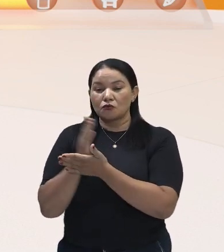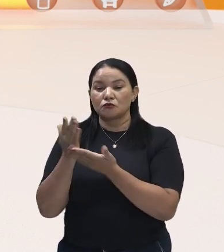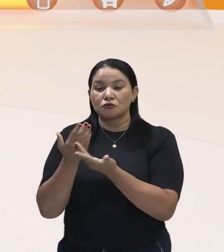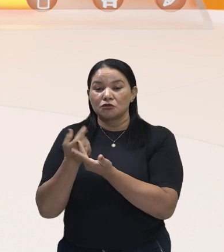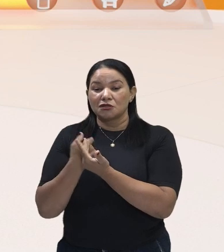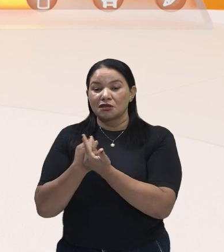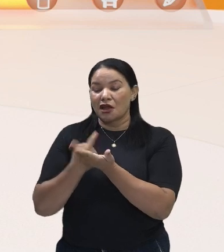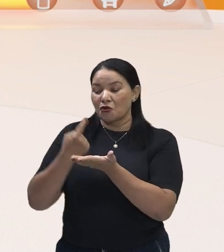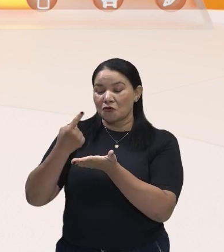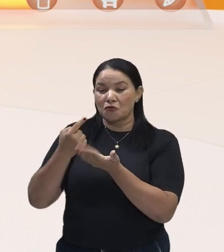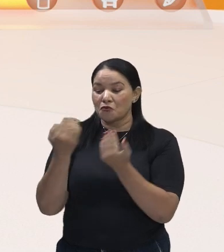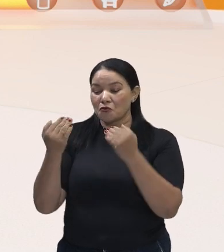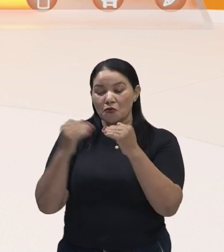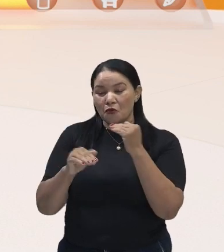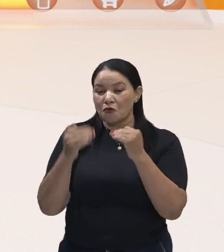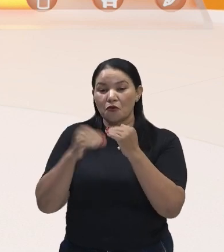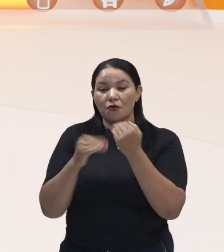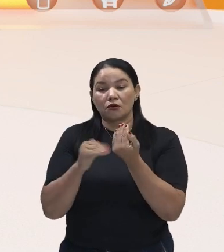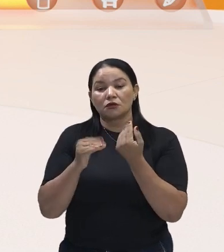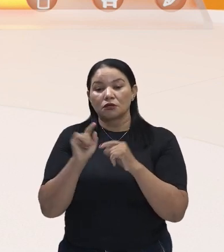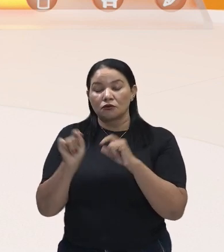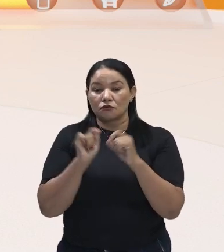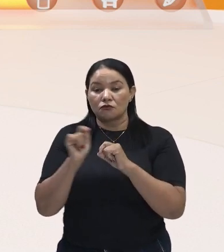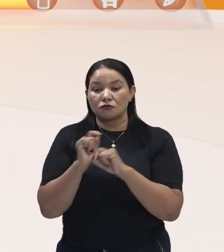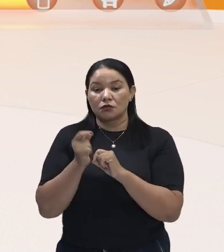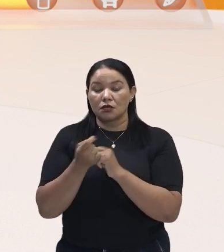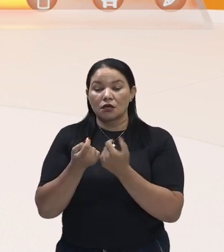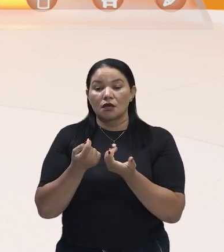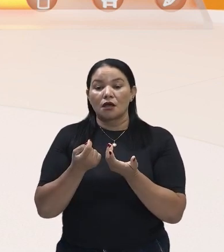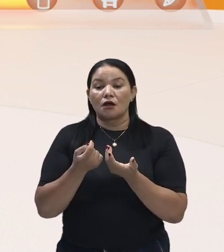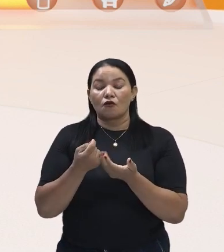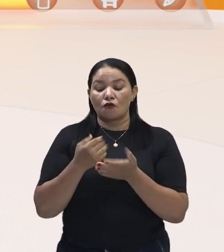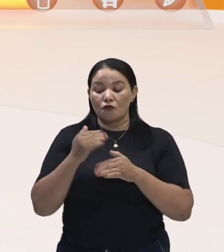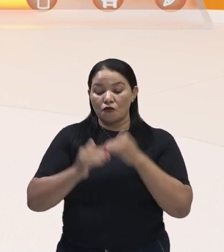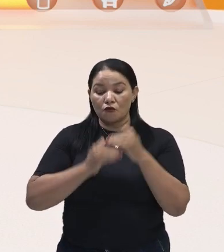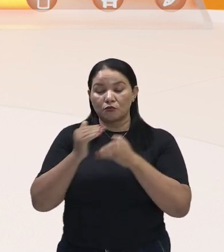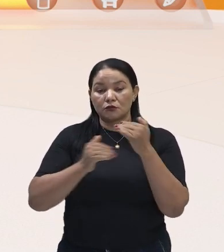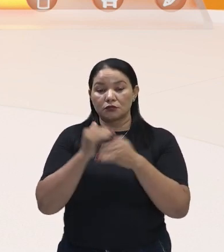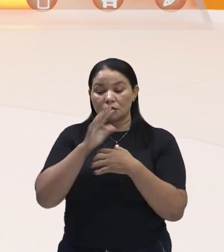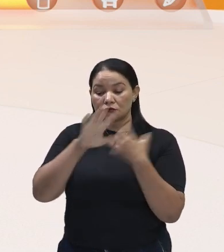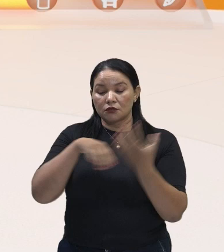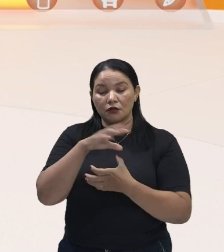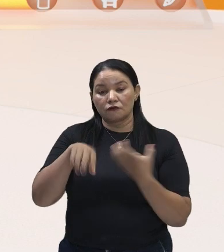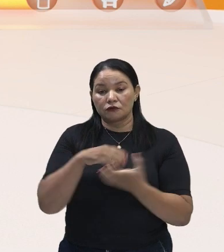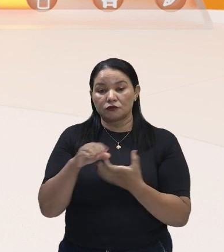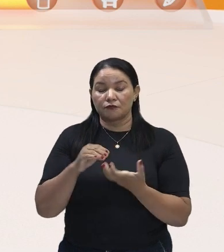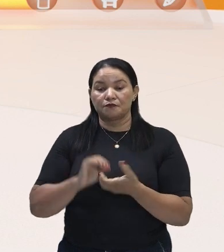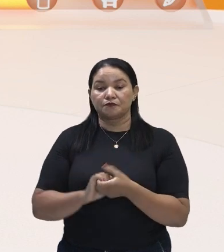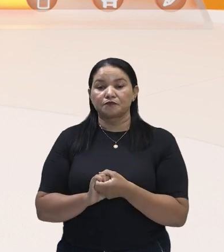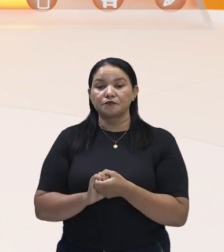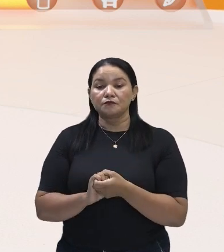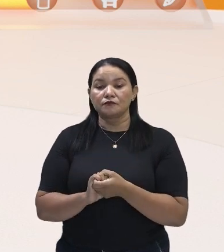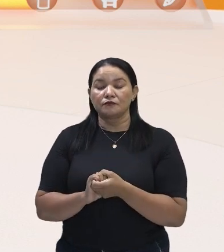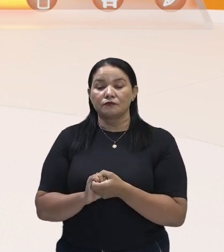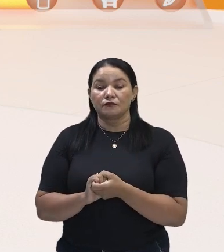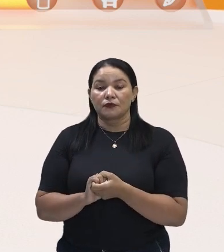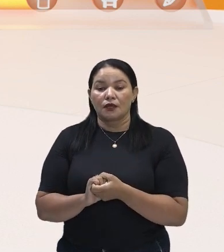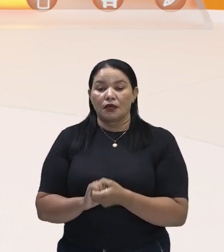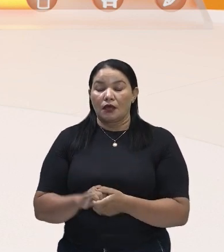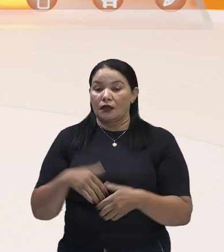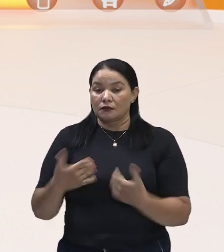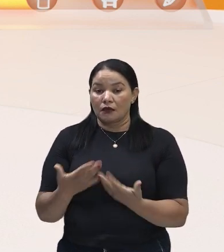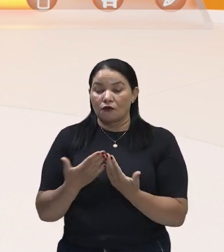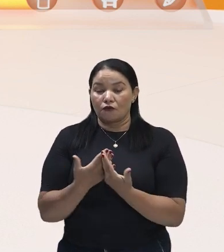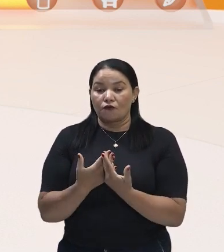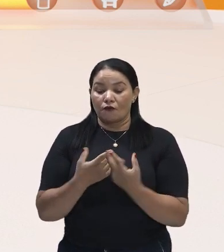concordando com os rumos que estavam sendo levados esse processo revolucionário. Então, essa guerra,